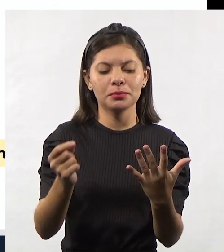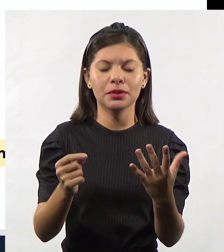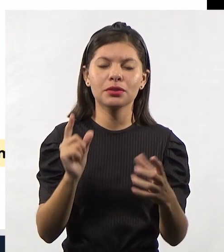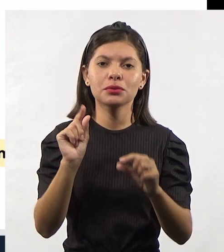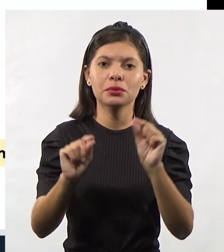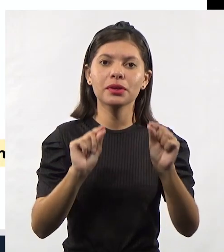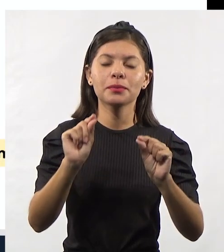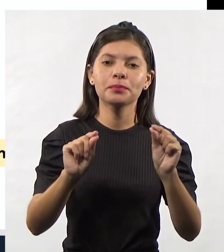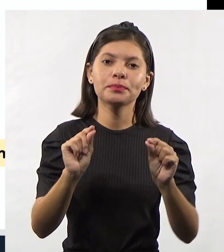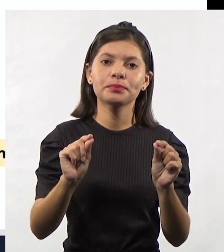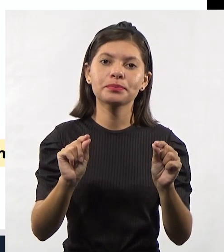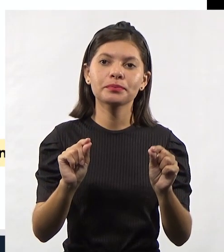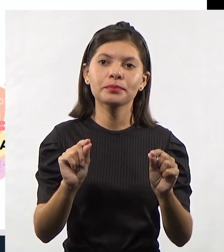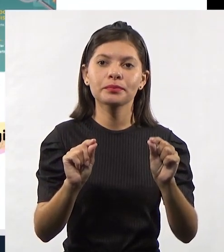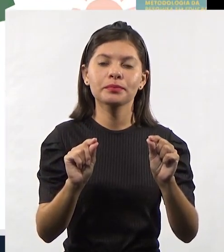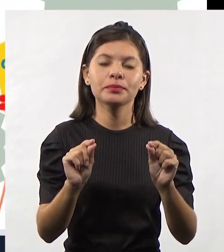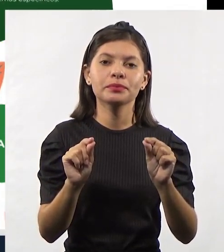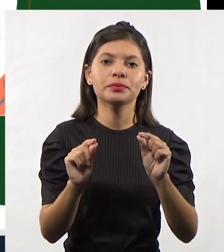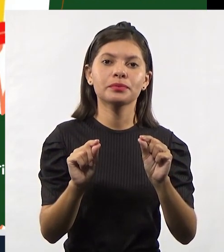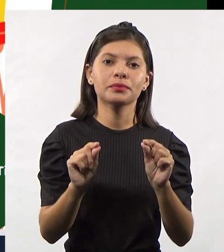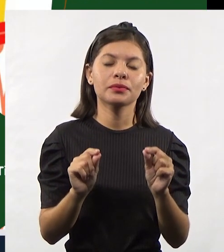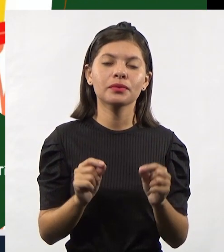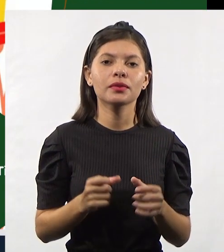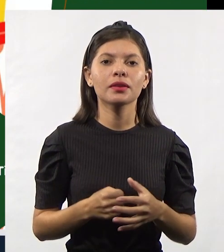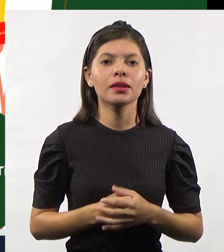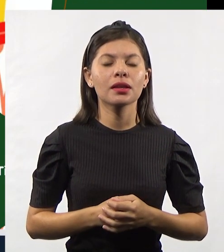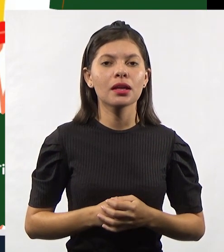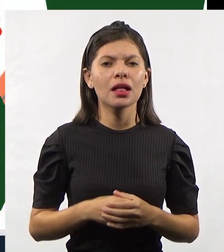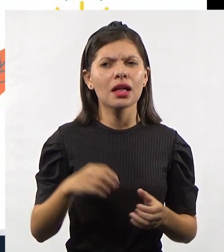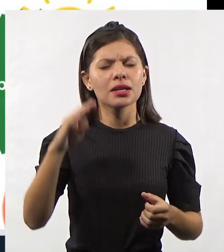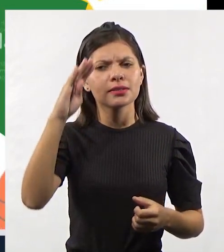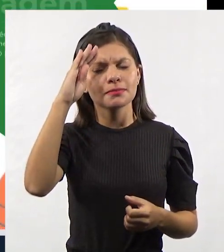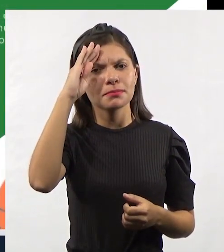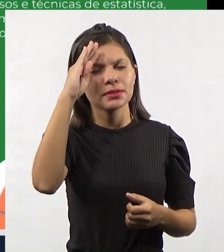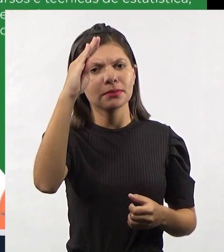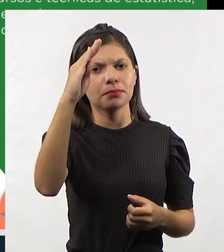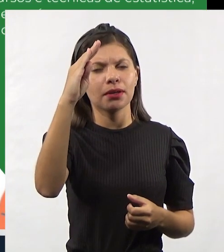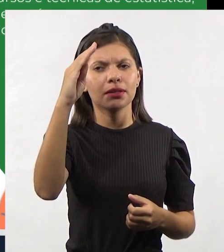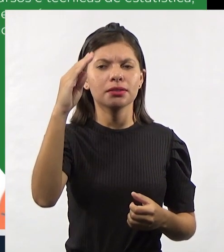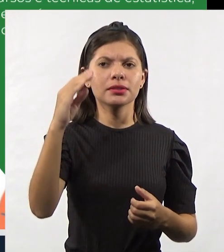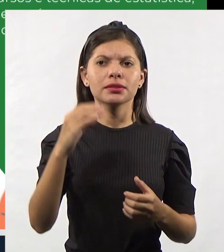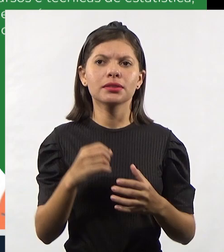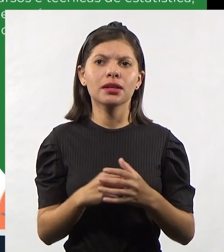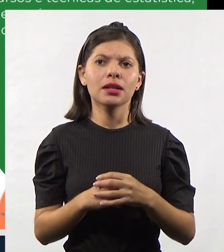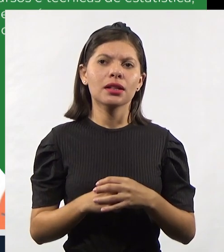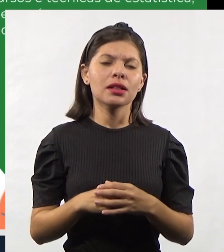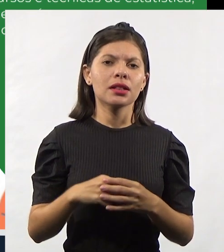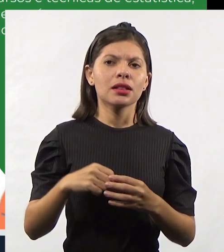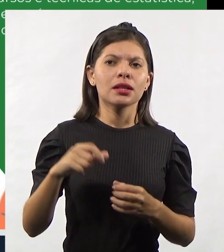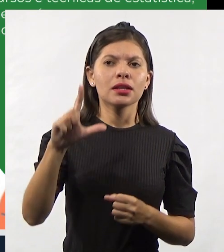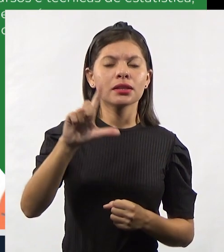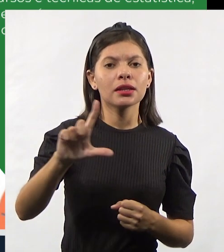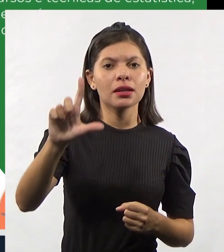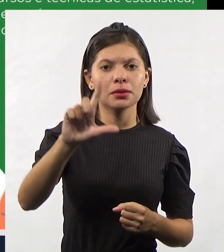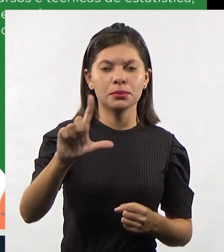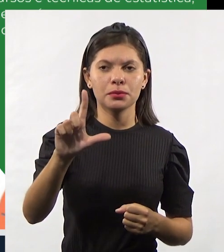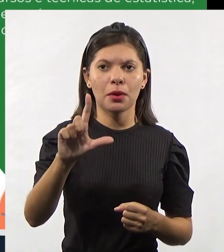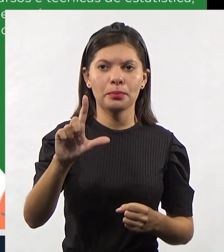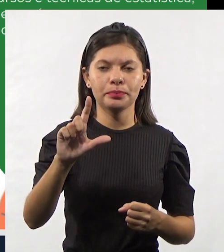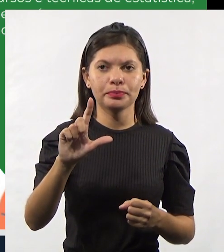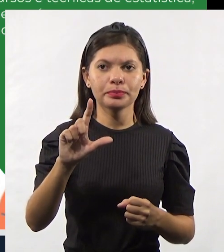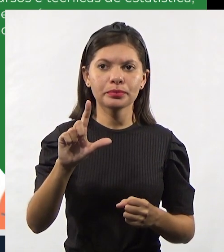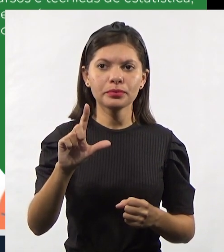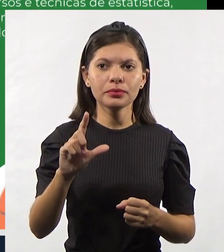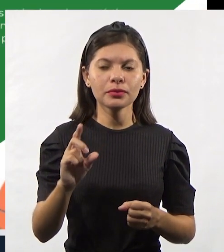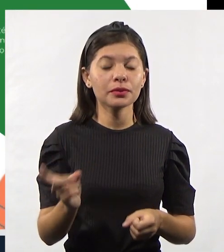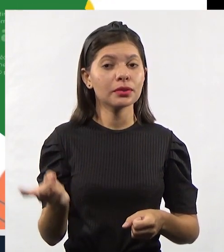instrumentos bom ah as principais literaturas a respeito né então nós vamos recapitulando ó